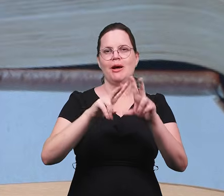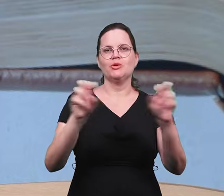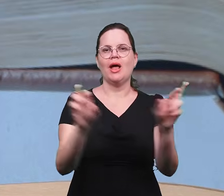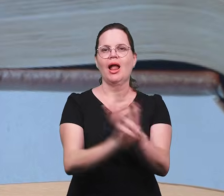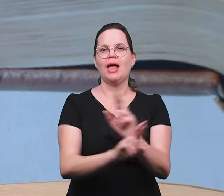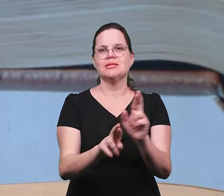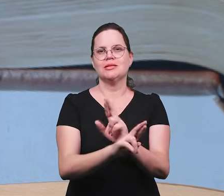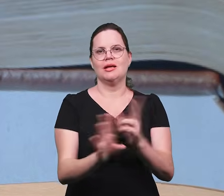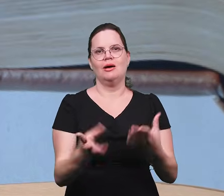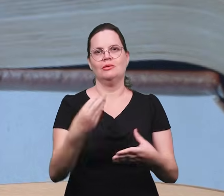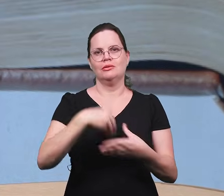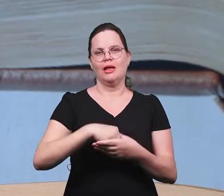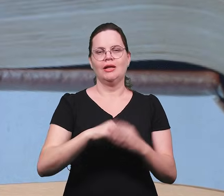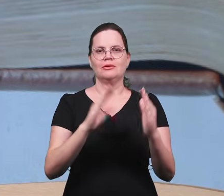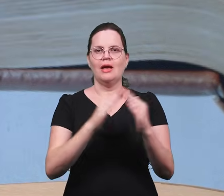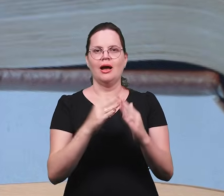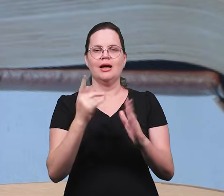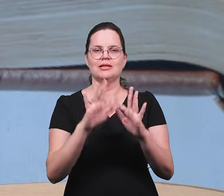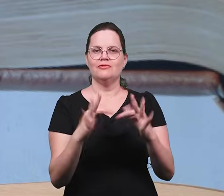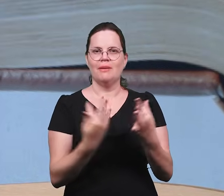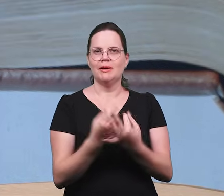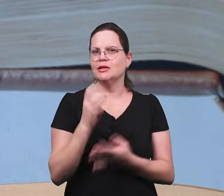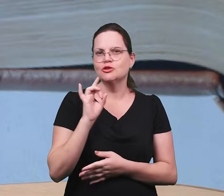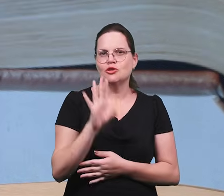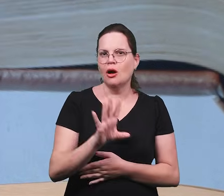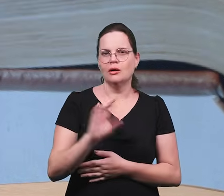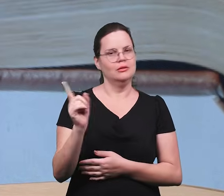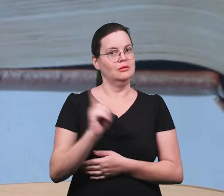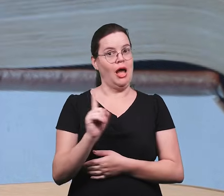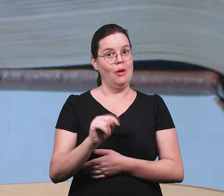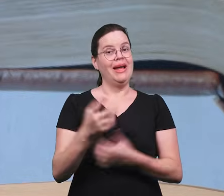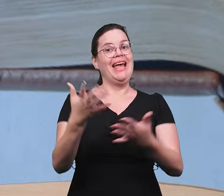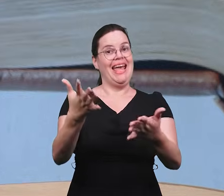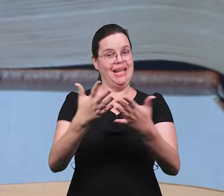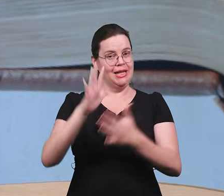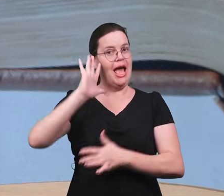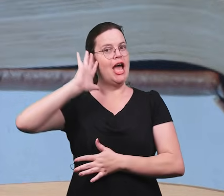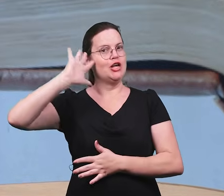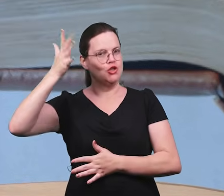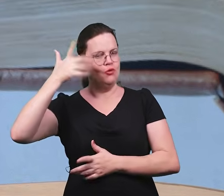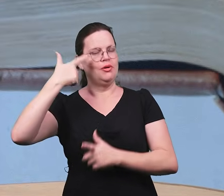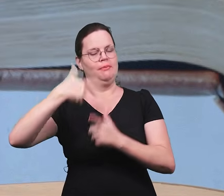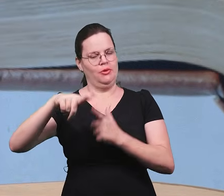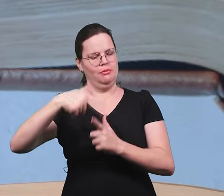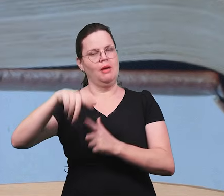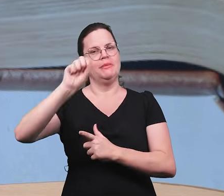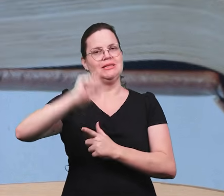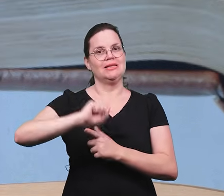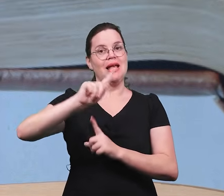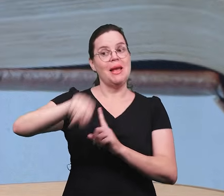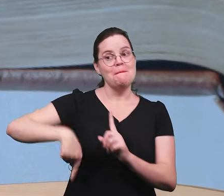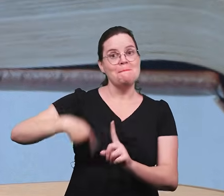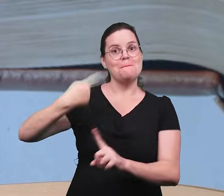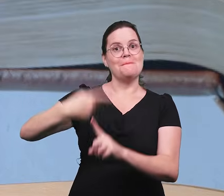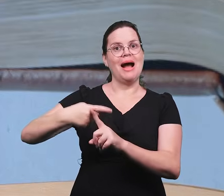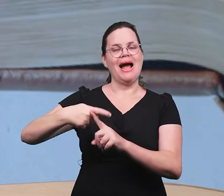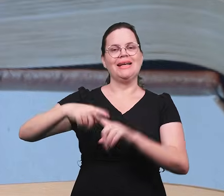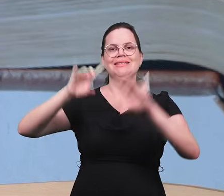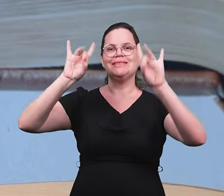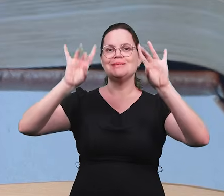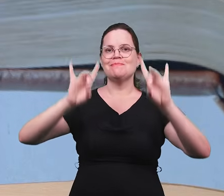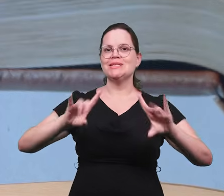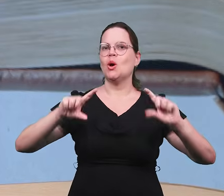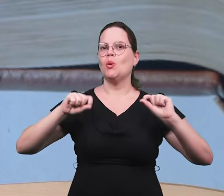exista dentro da sua casa. Jesus quer te dar algo que é muito maior do que isso. É esse novo nascimento,